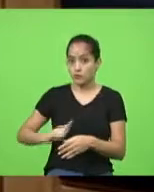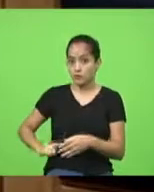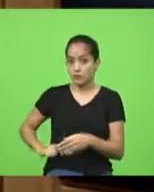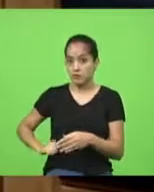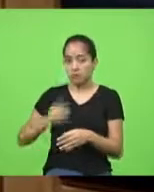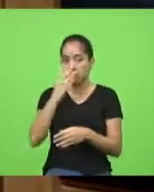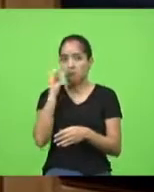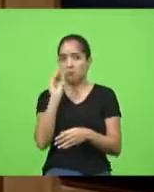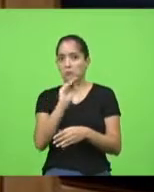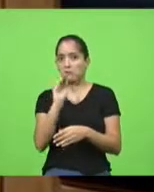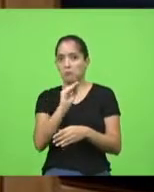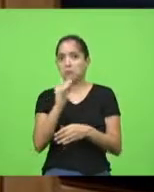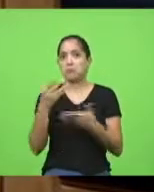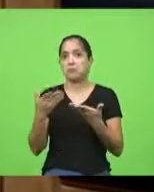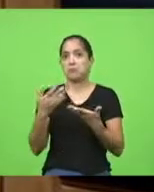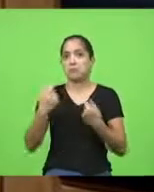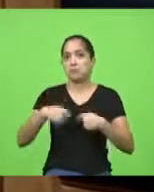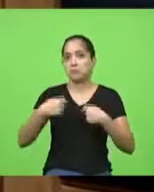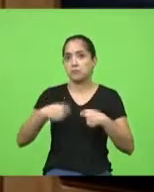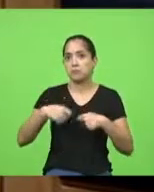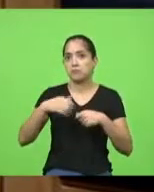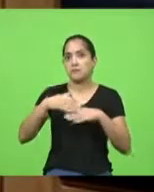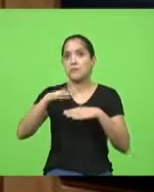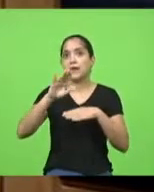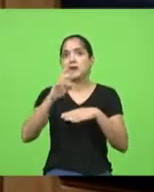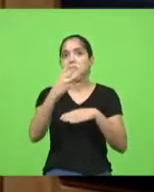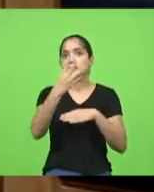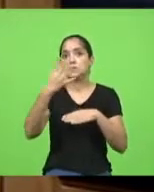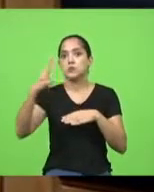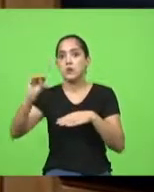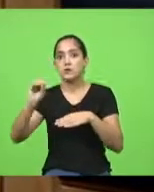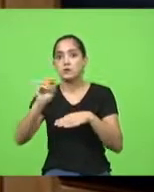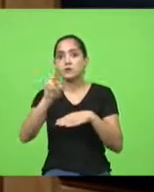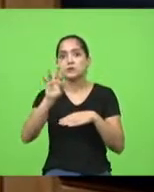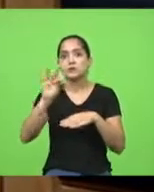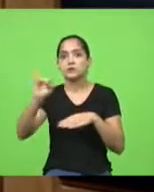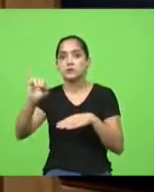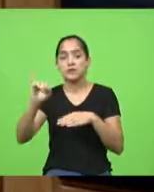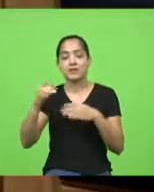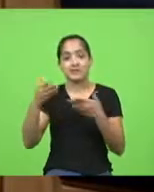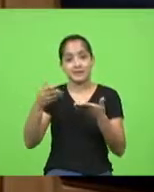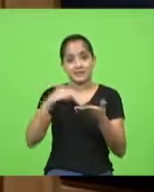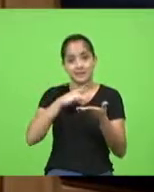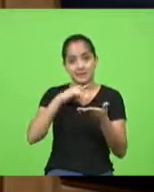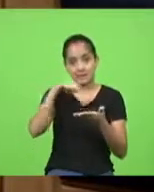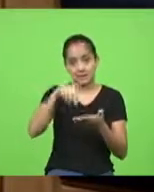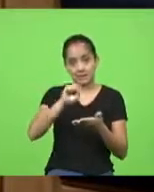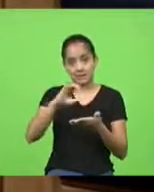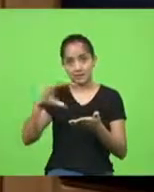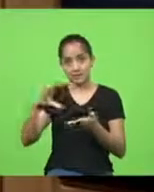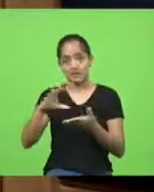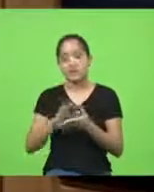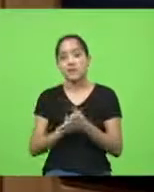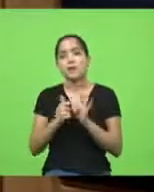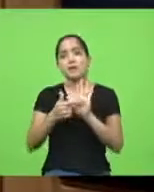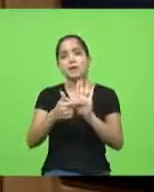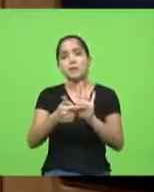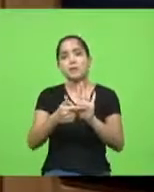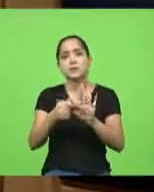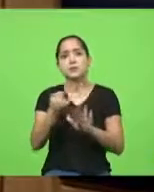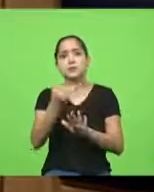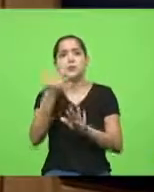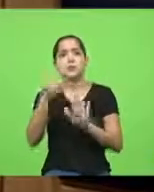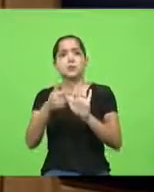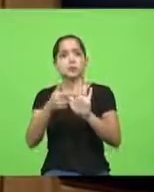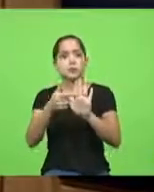ignorou a necessidade de 400 UTIs que a gente tem ainda em Santa Catarina, e apresentou números que,